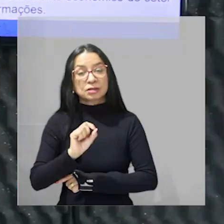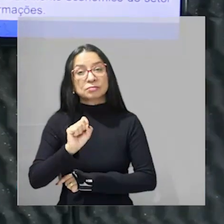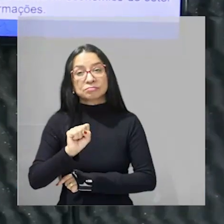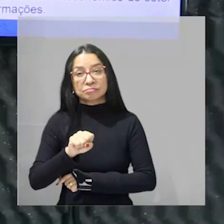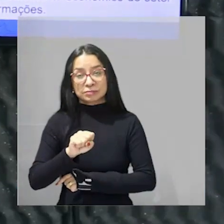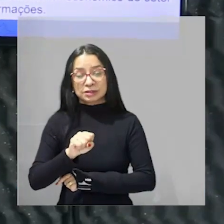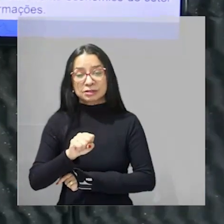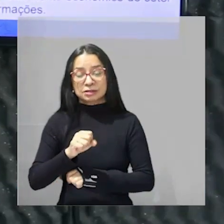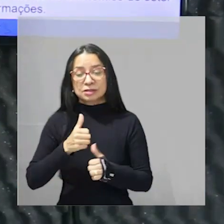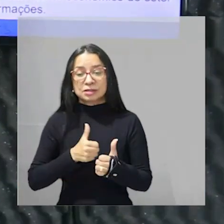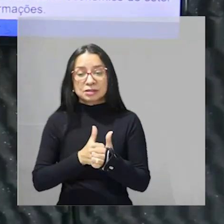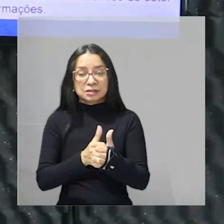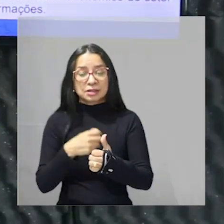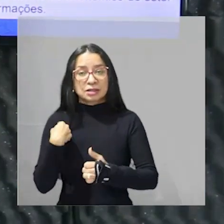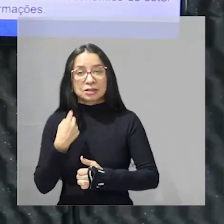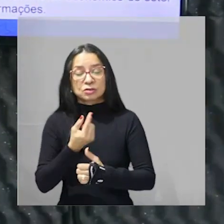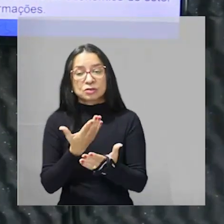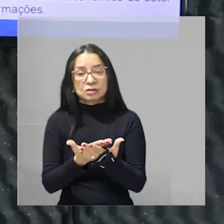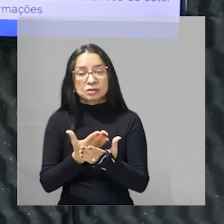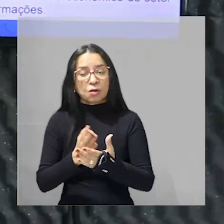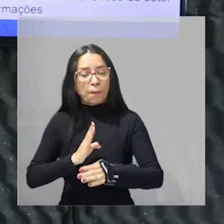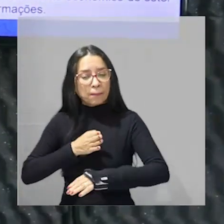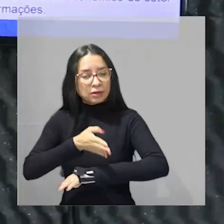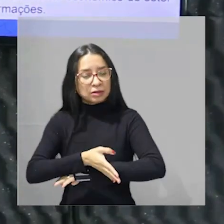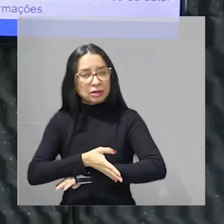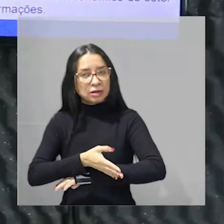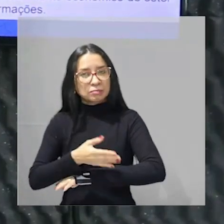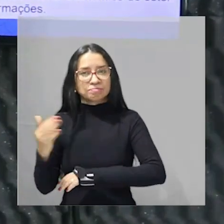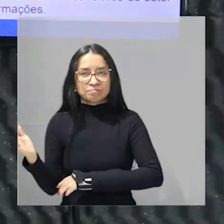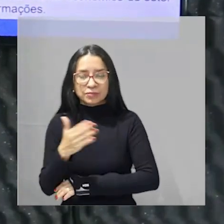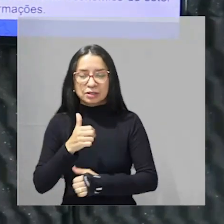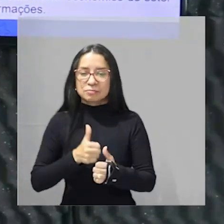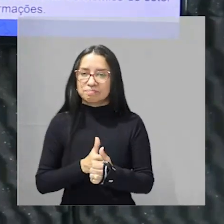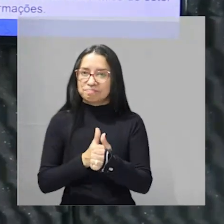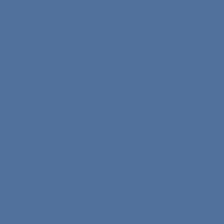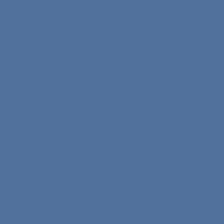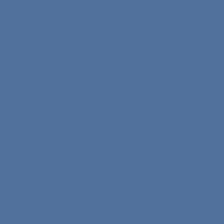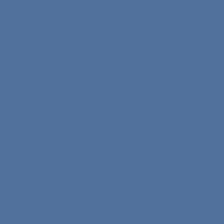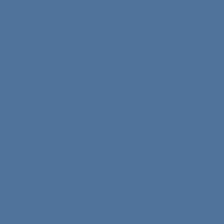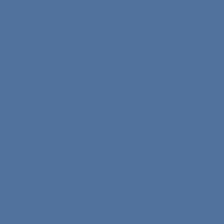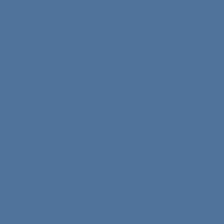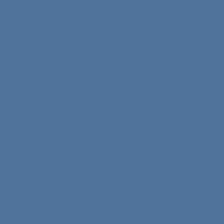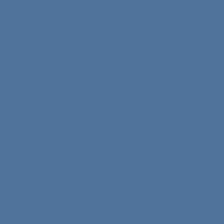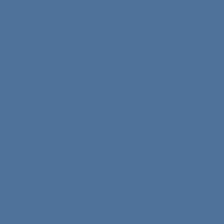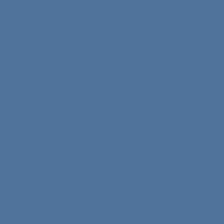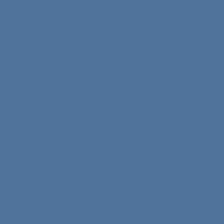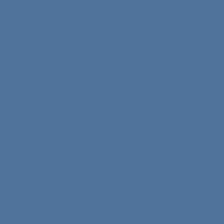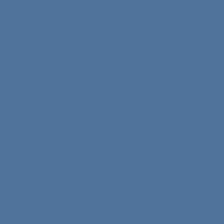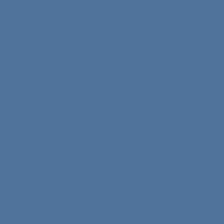aulas, vamos passar, vamos buscar essa aprovação, segue a gente. Valeu!